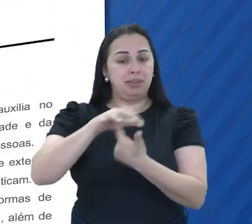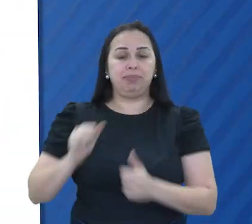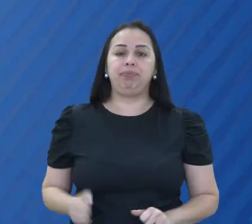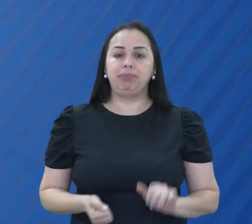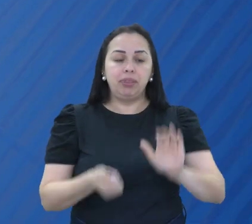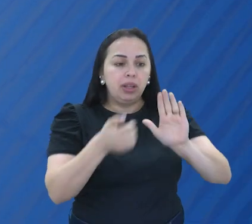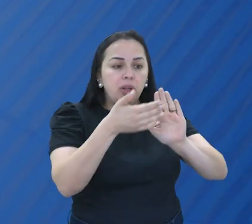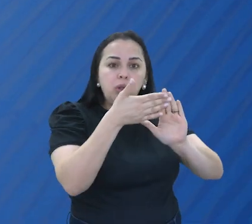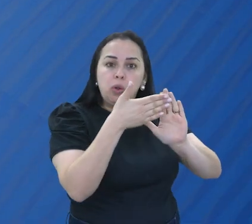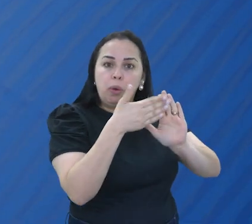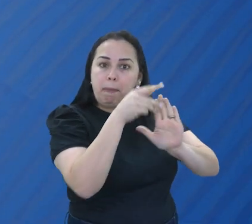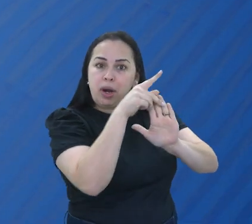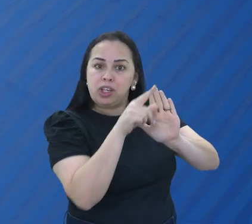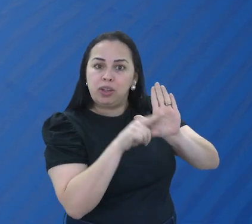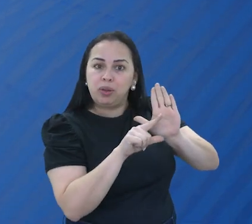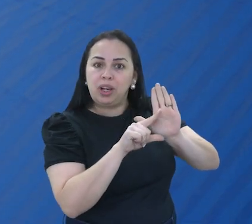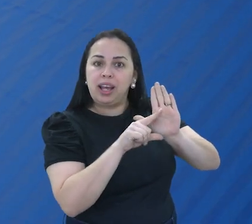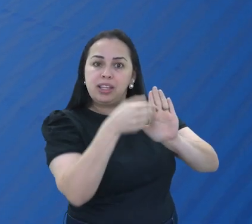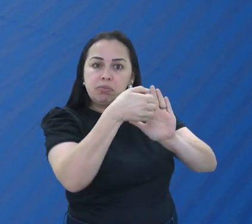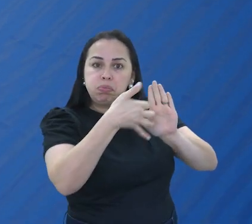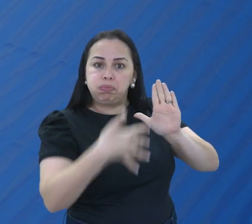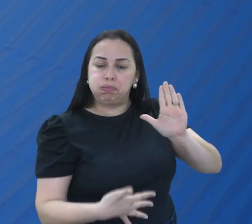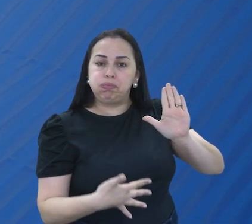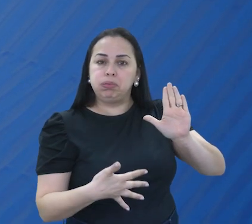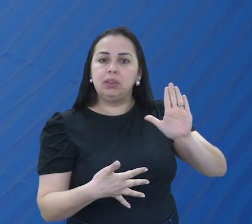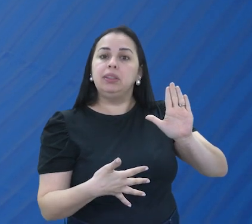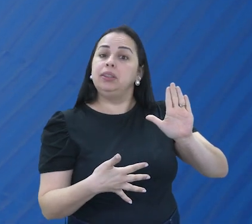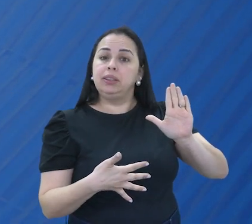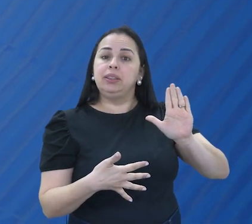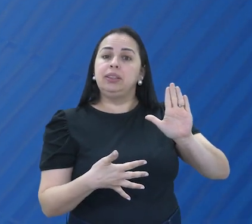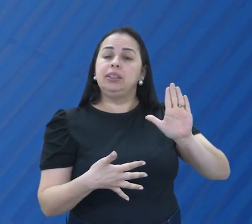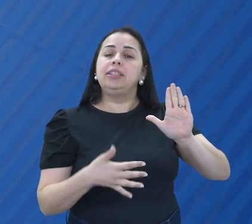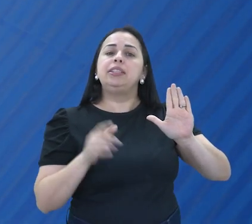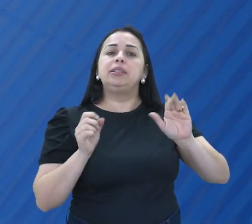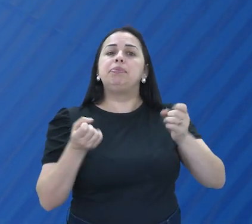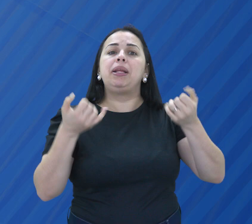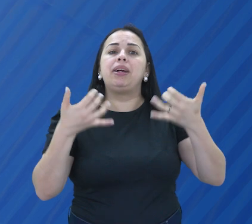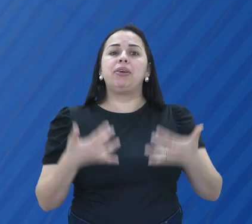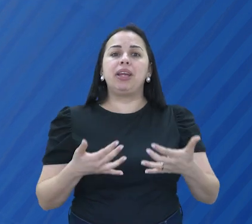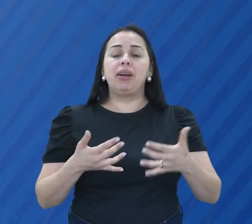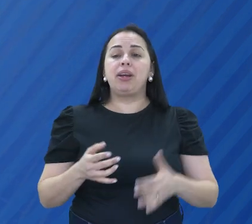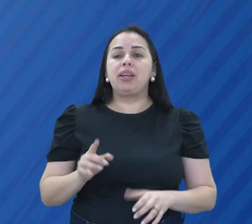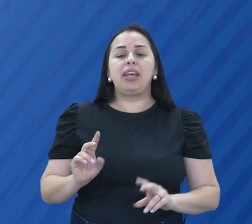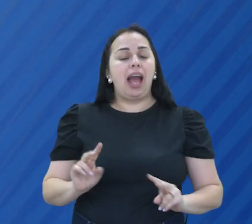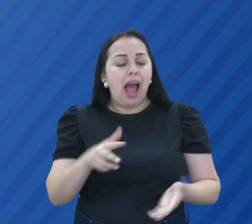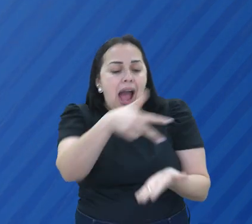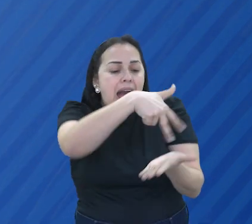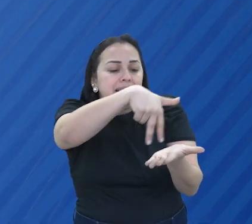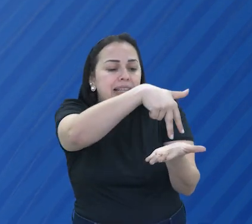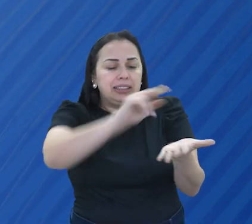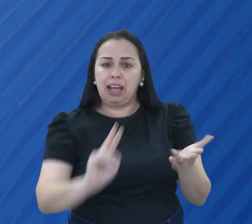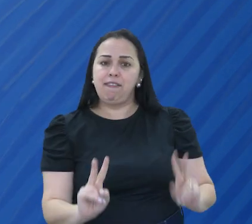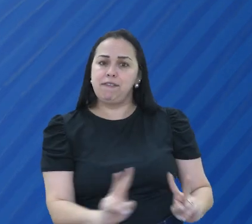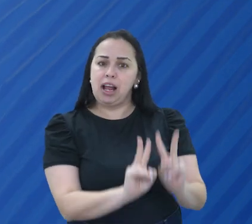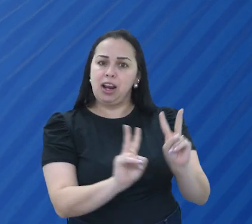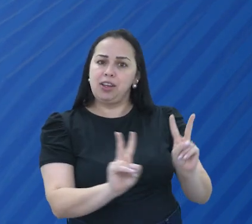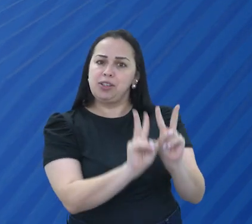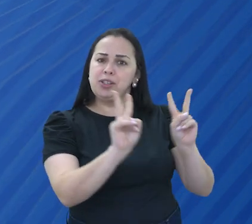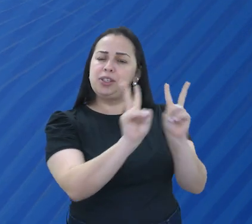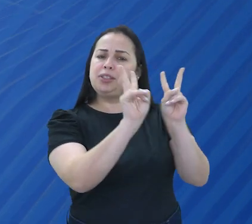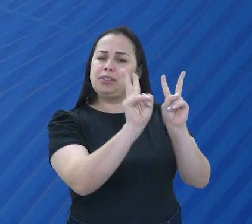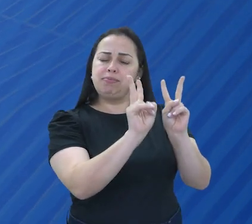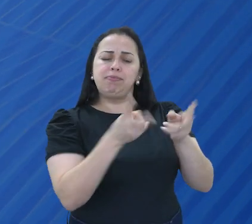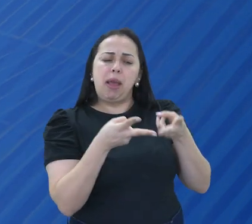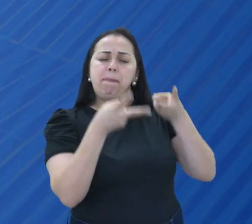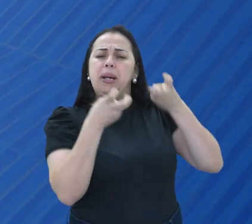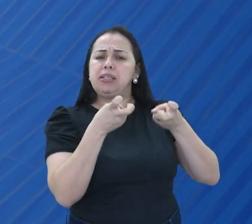praças. A justificativa do projeto, aprovada pelos parlamentares, destaca que celebrar a dança no município é uma das